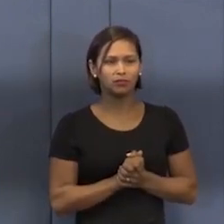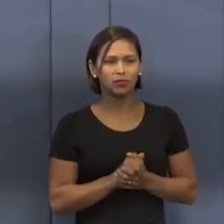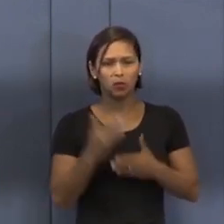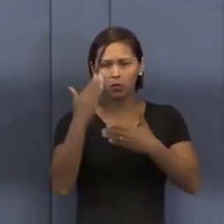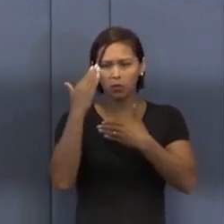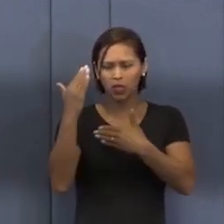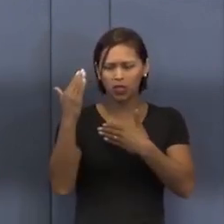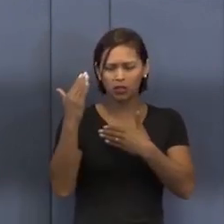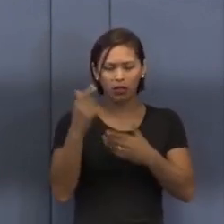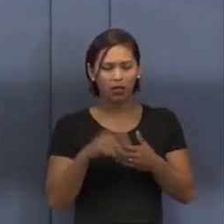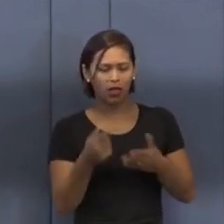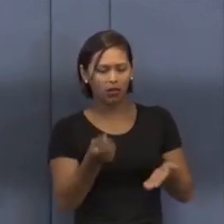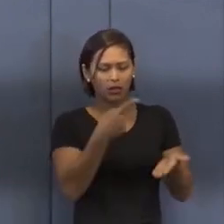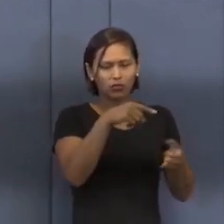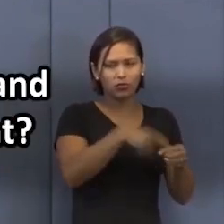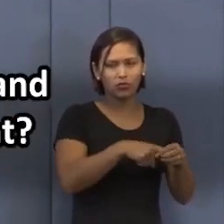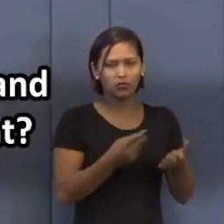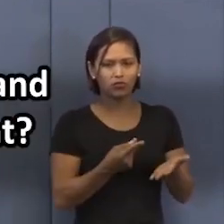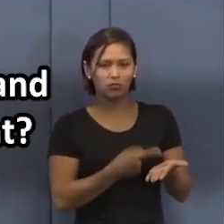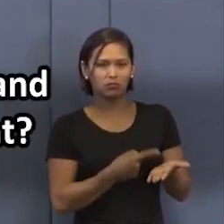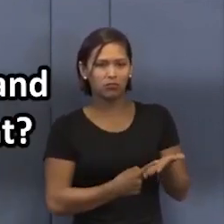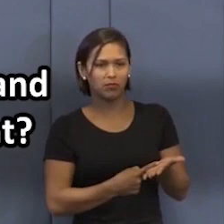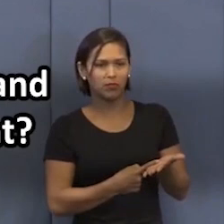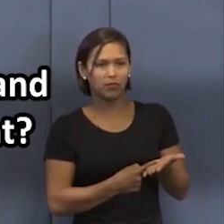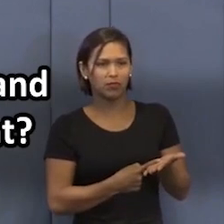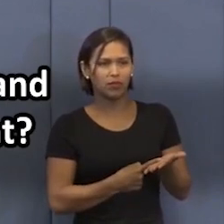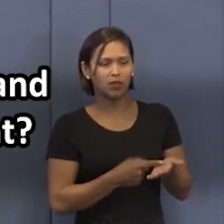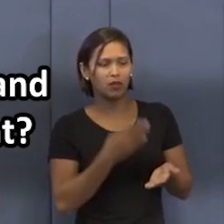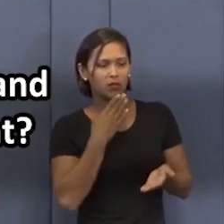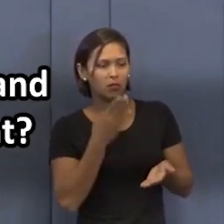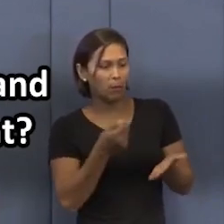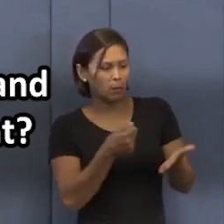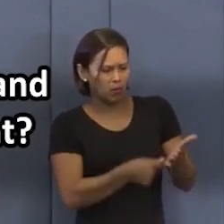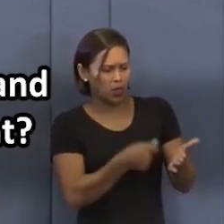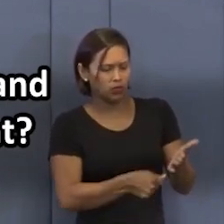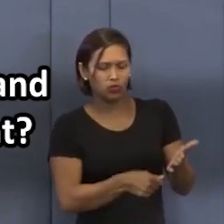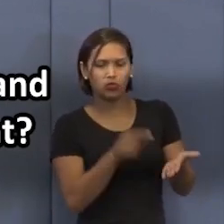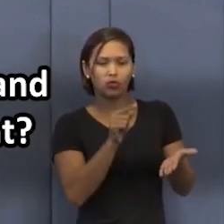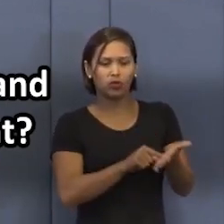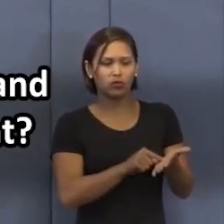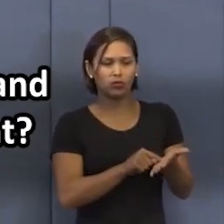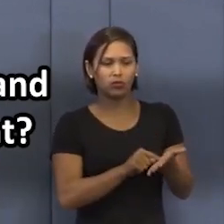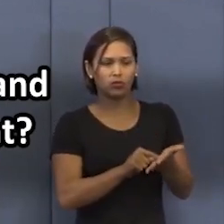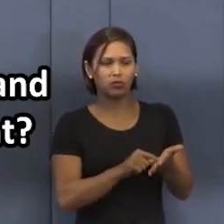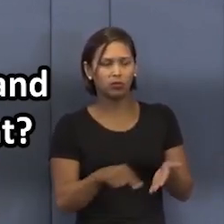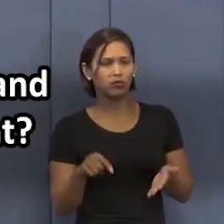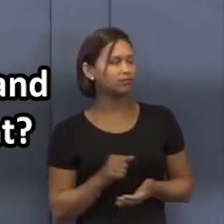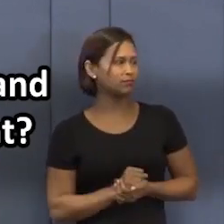é vista pelo outro com a desconfiança. O cara entra aqui para negociar comigo e não pede nenhum